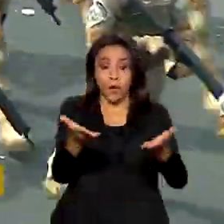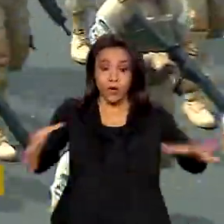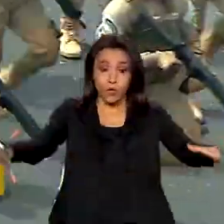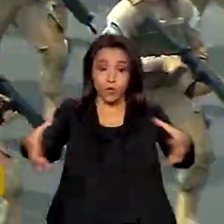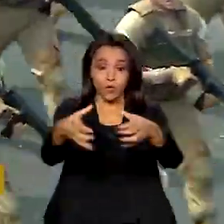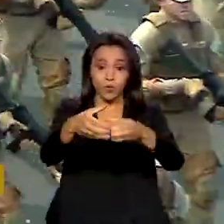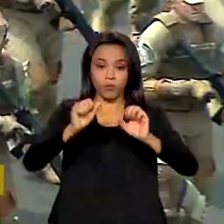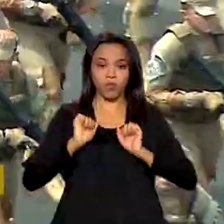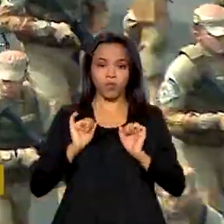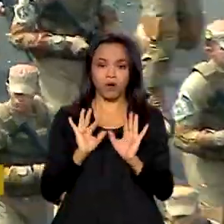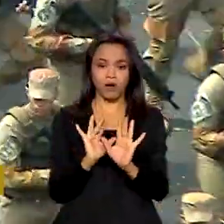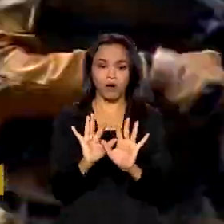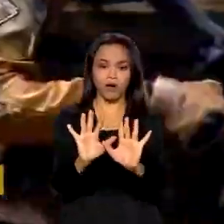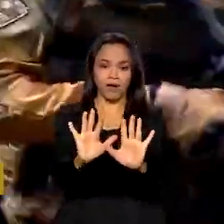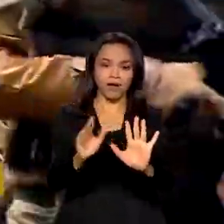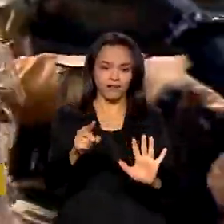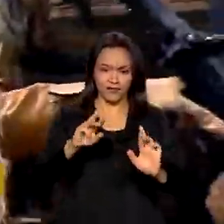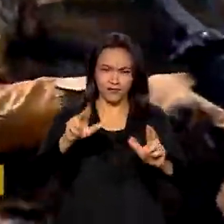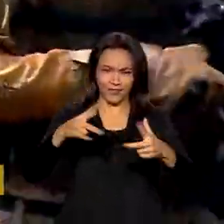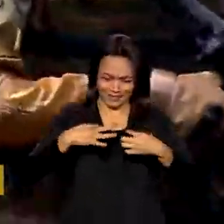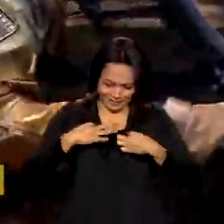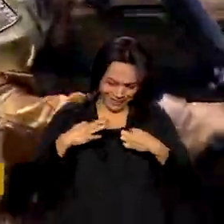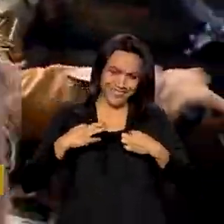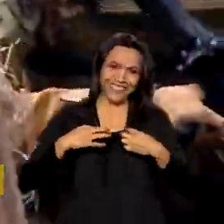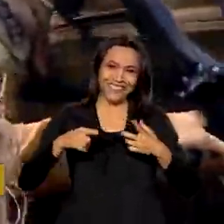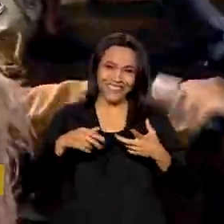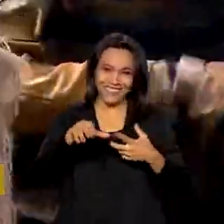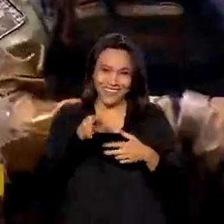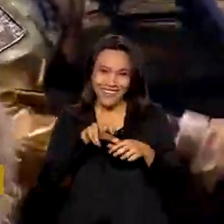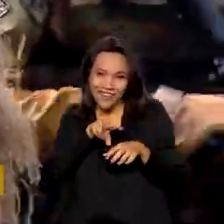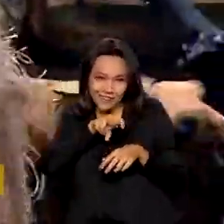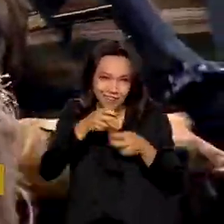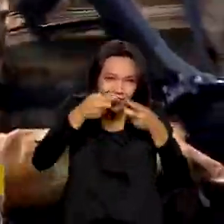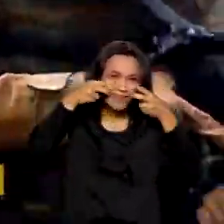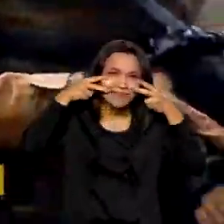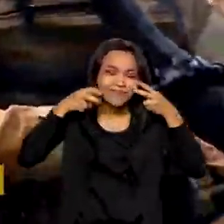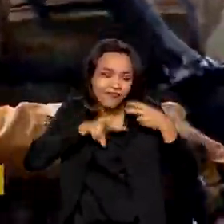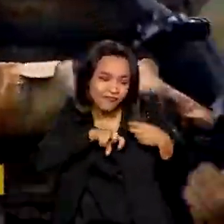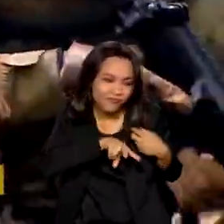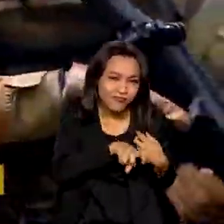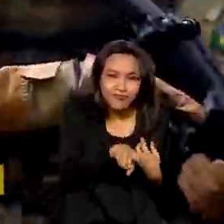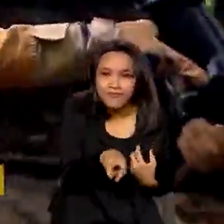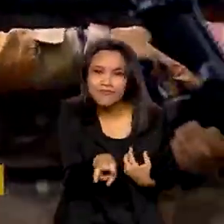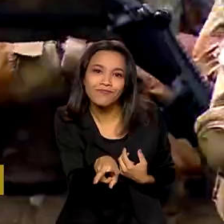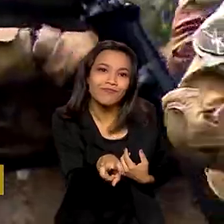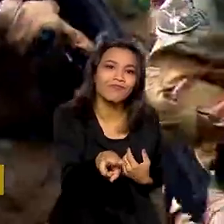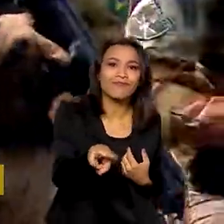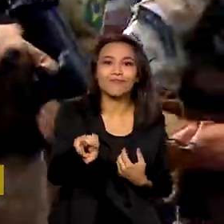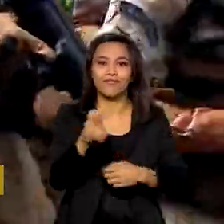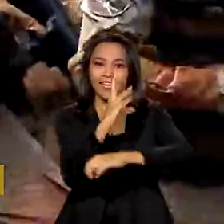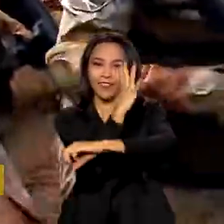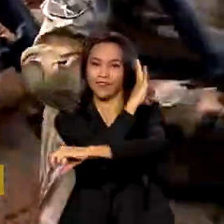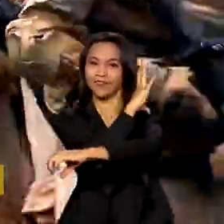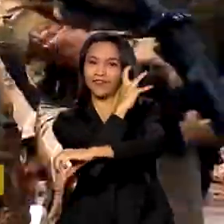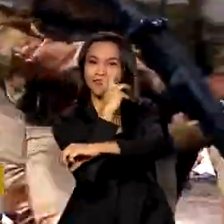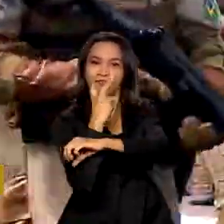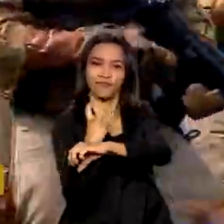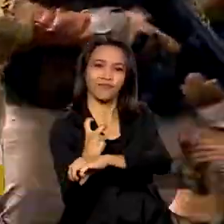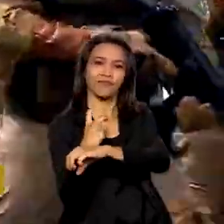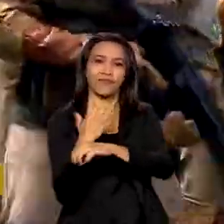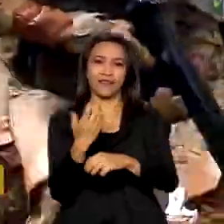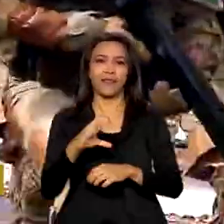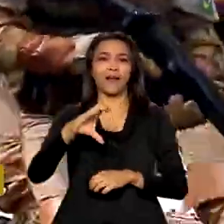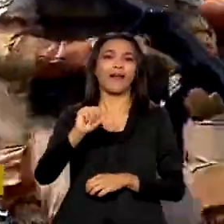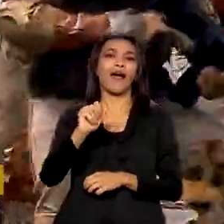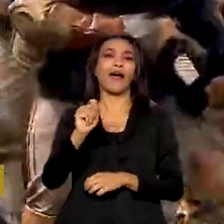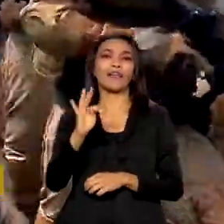Brigada, com esse uniforme diferente aí da Caatinga. Né? Então nós temos tropas também que vieram lá do 72 de Petrolina,